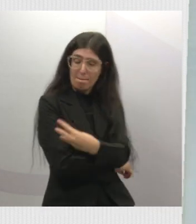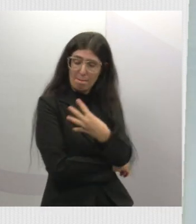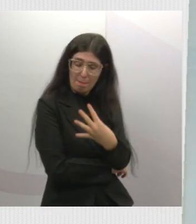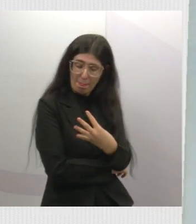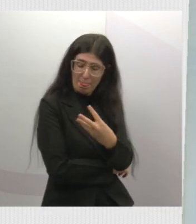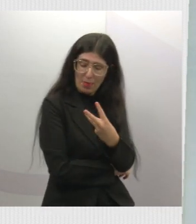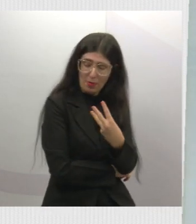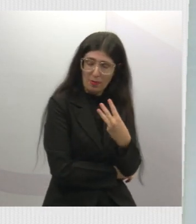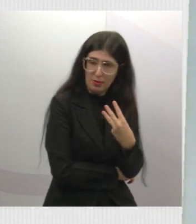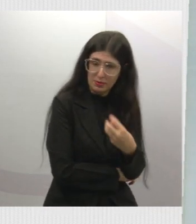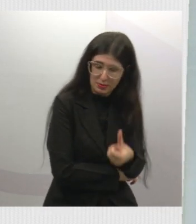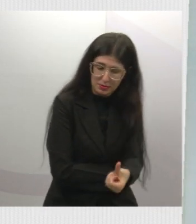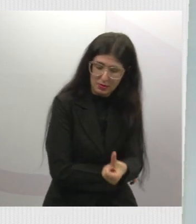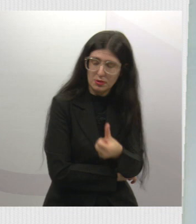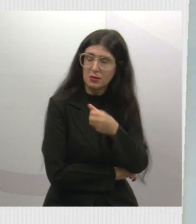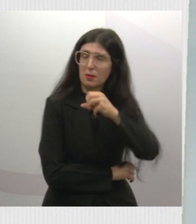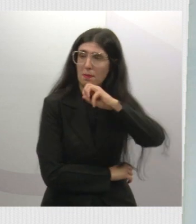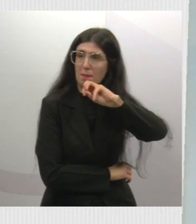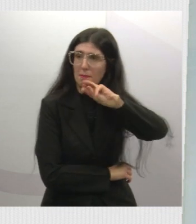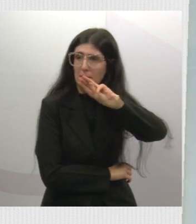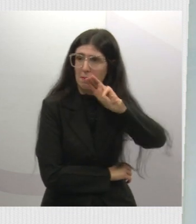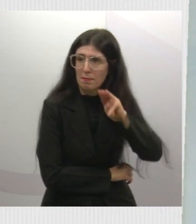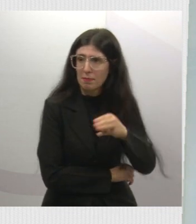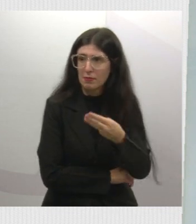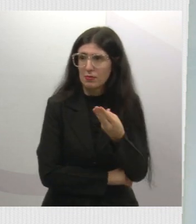346 milhões 221.